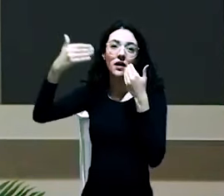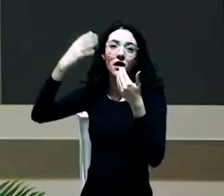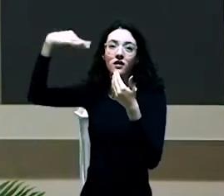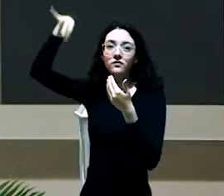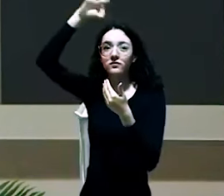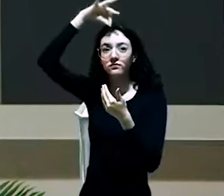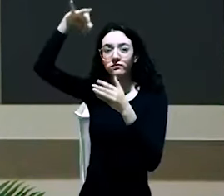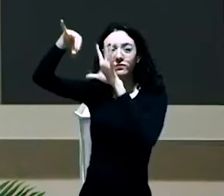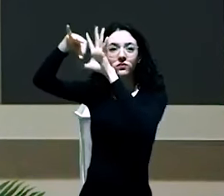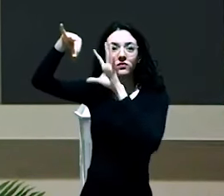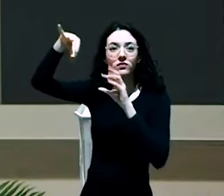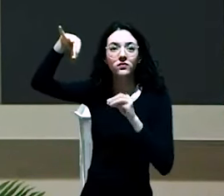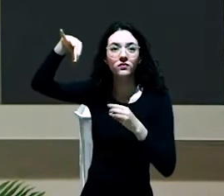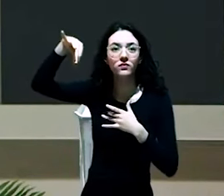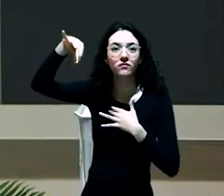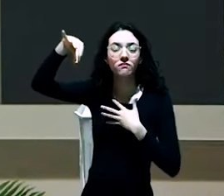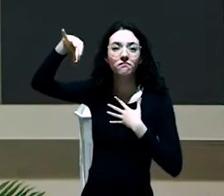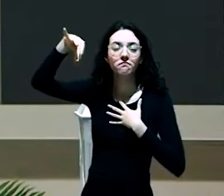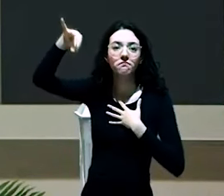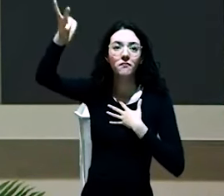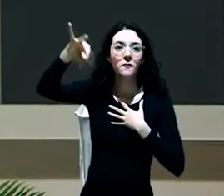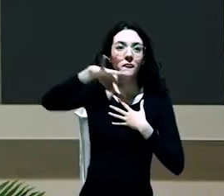E Ele diz: te vou dar.